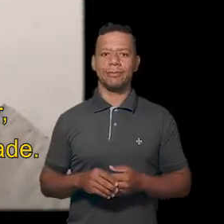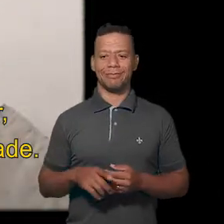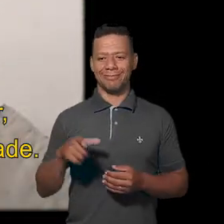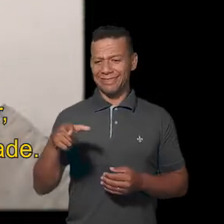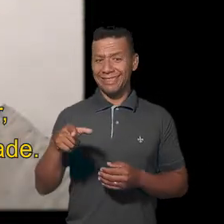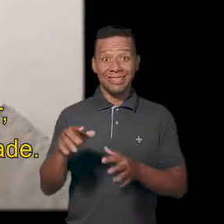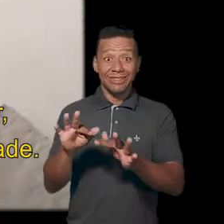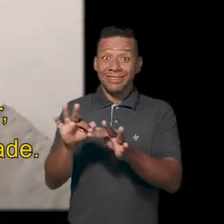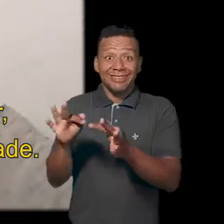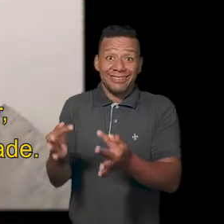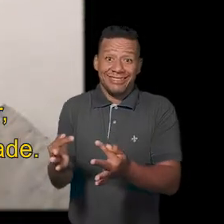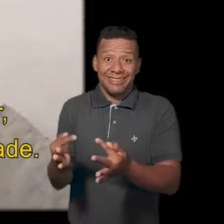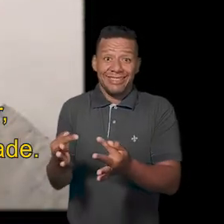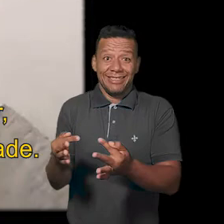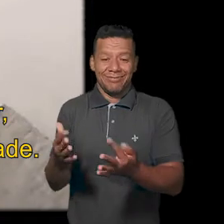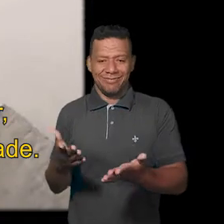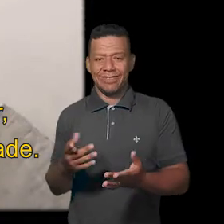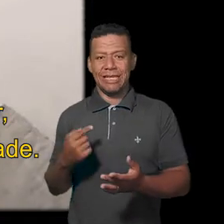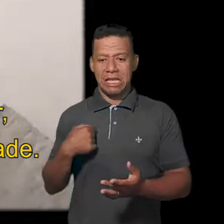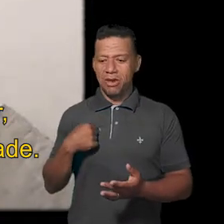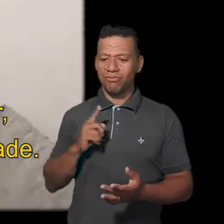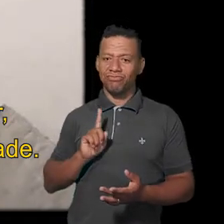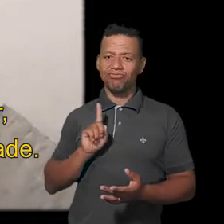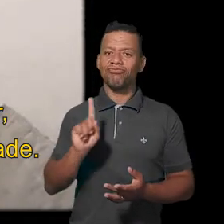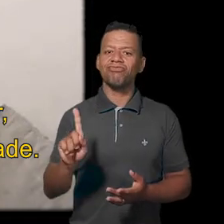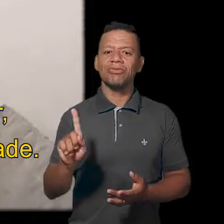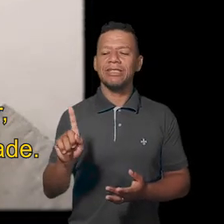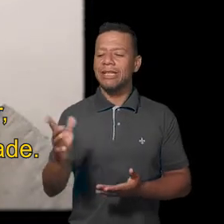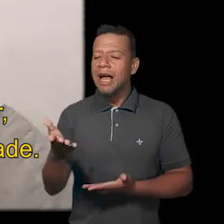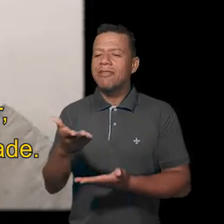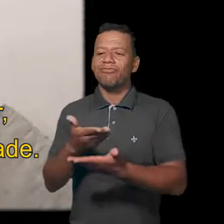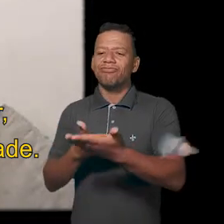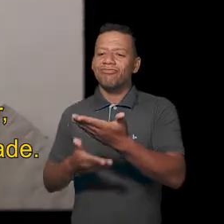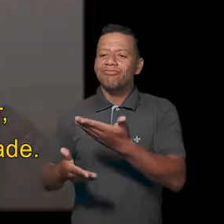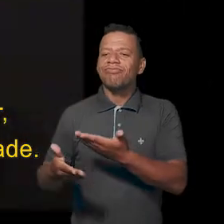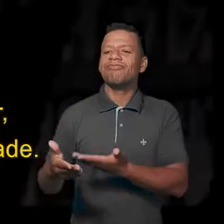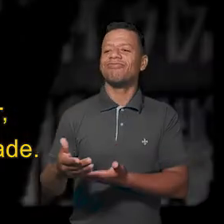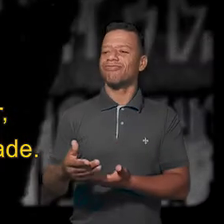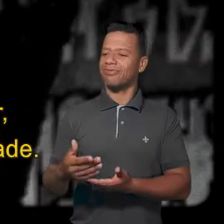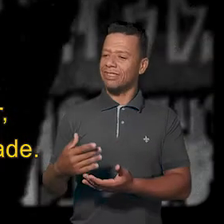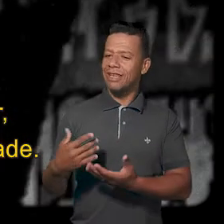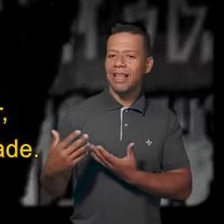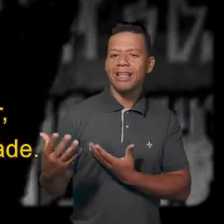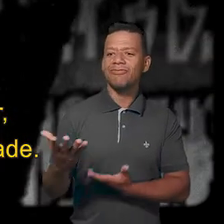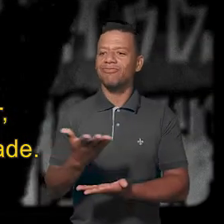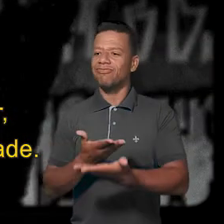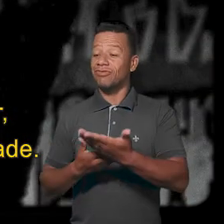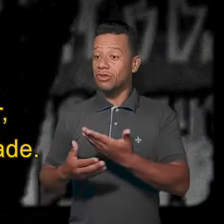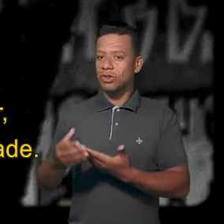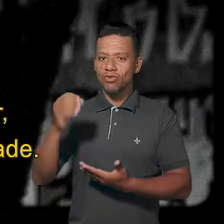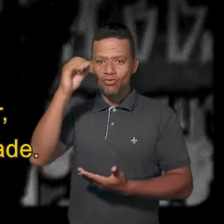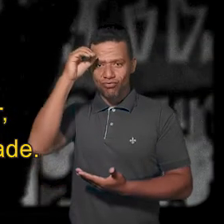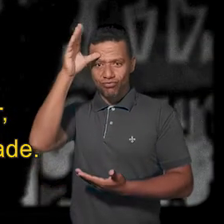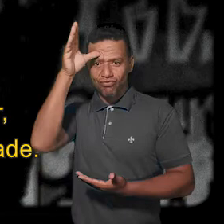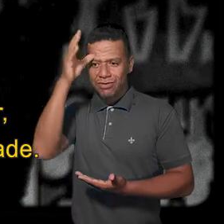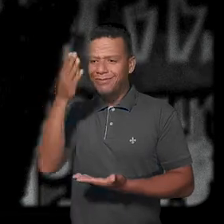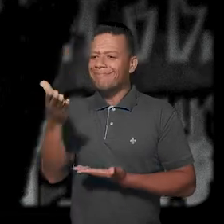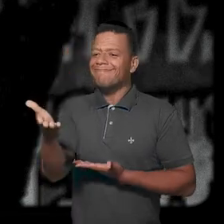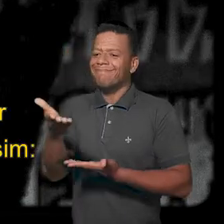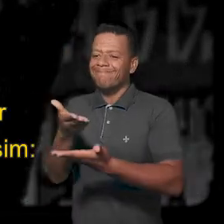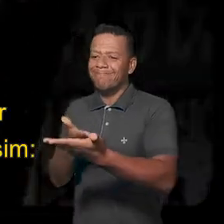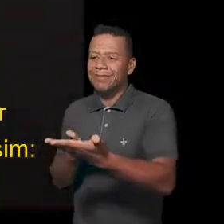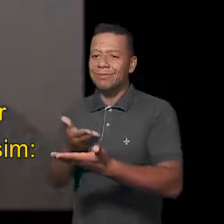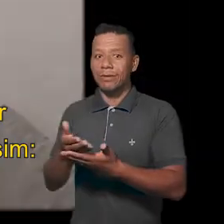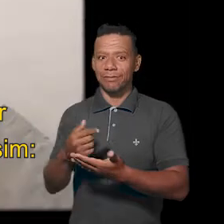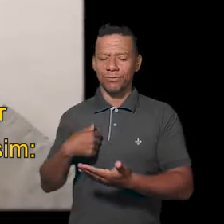tão simples, a gente ia lá para confraternizar, para trocar, a gente trocava conhecimento de verdade.